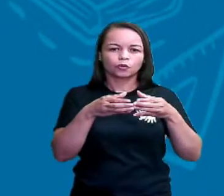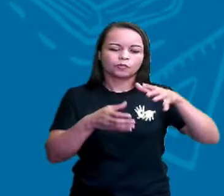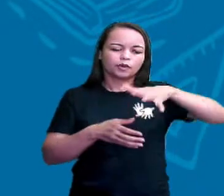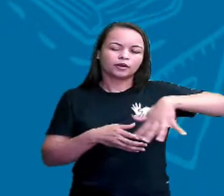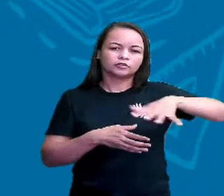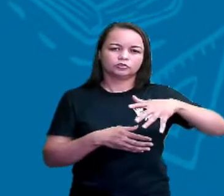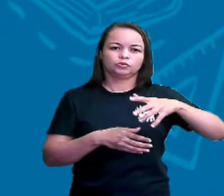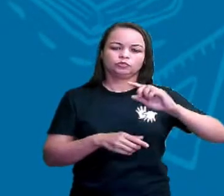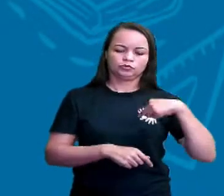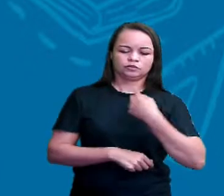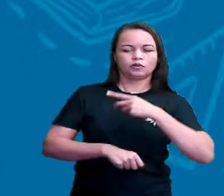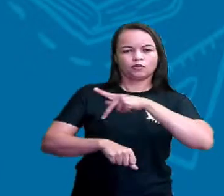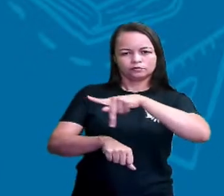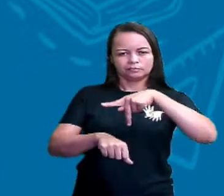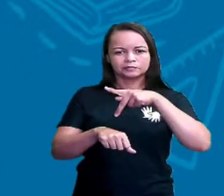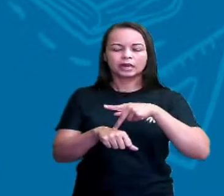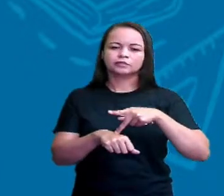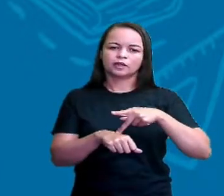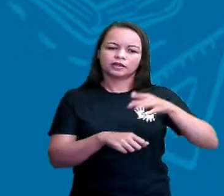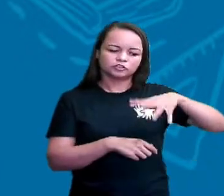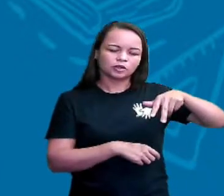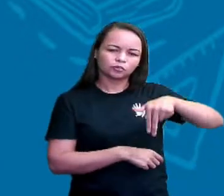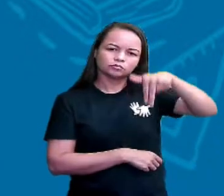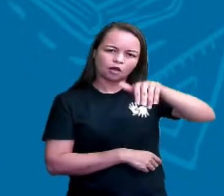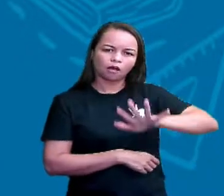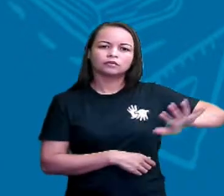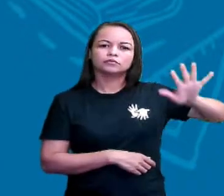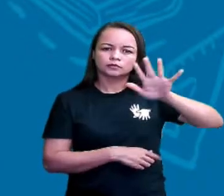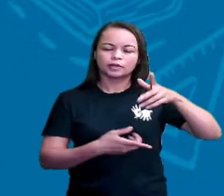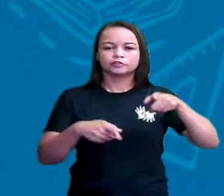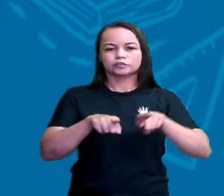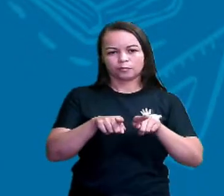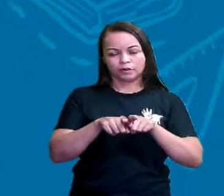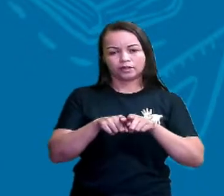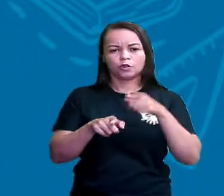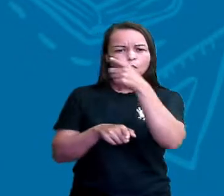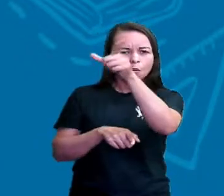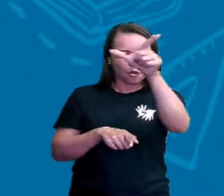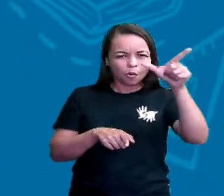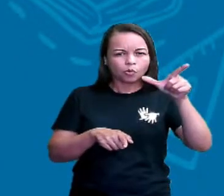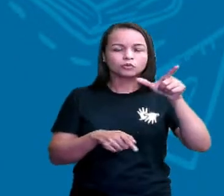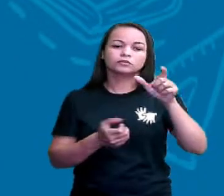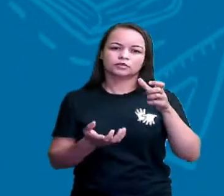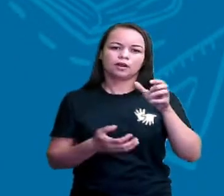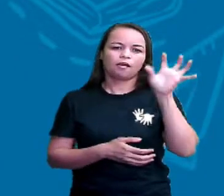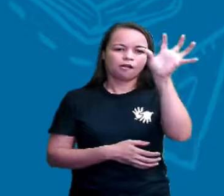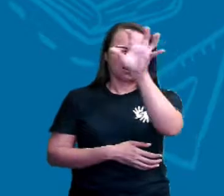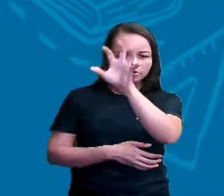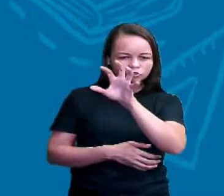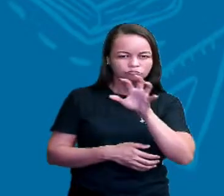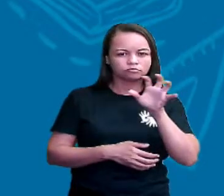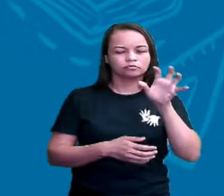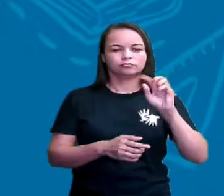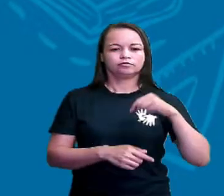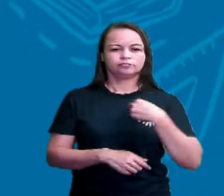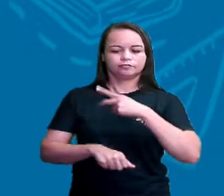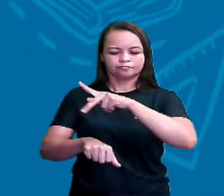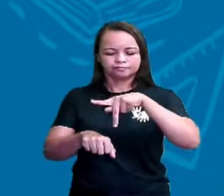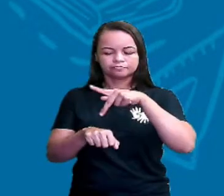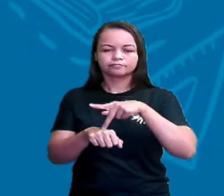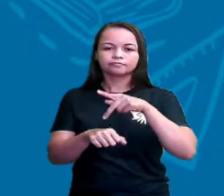do nosso país, a região nordestina e outras regiões do nosso país, tá certo? Portanto, ao longo dessa nossa aula,